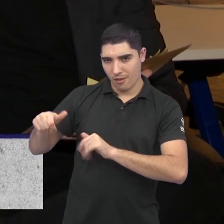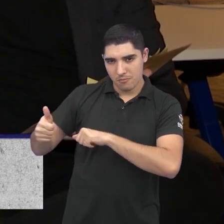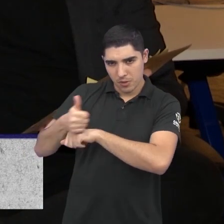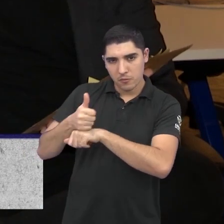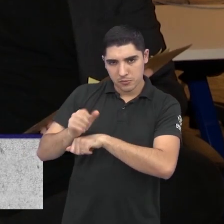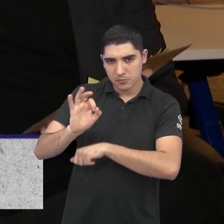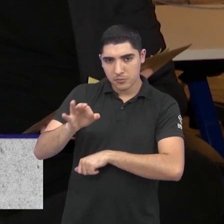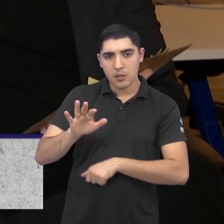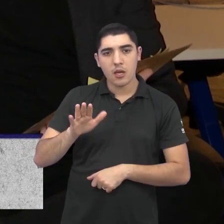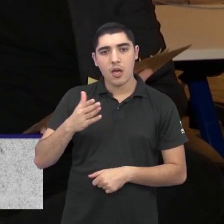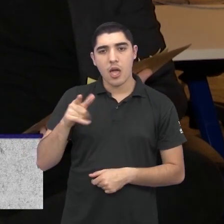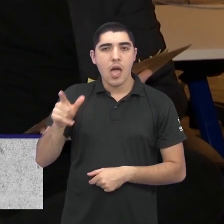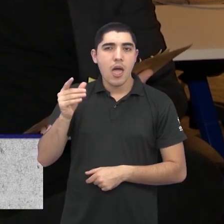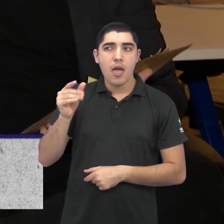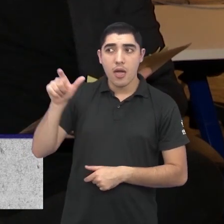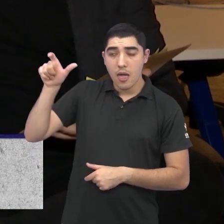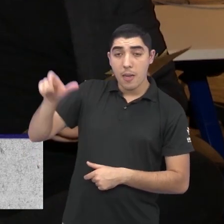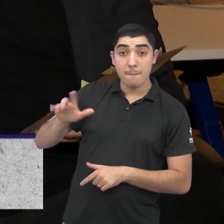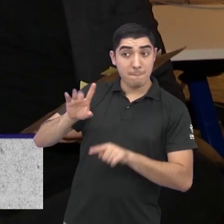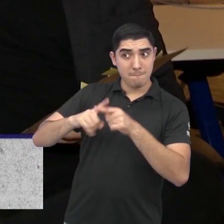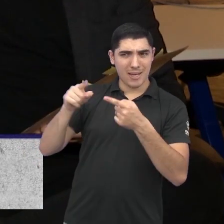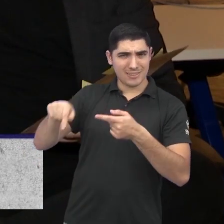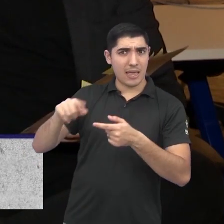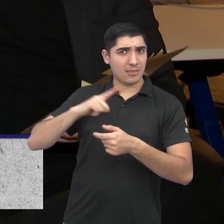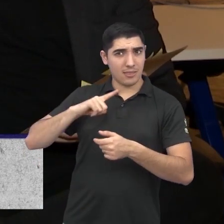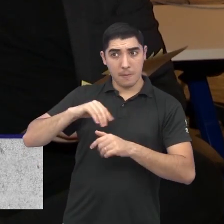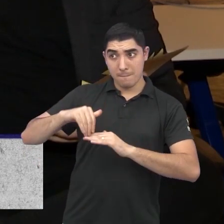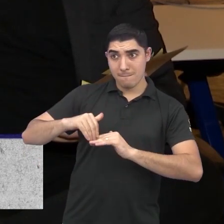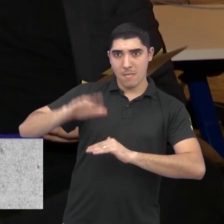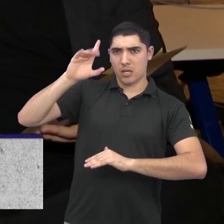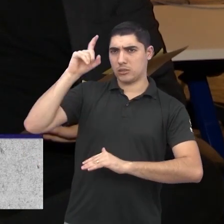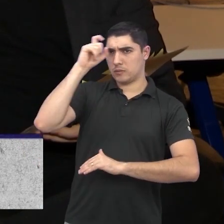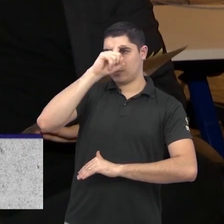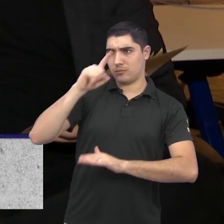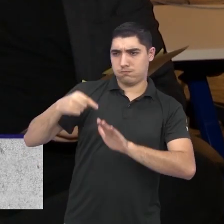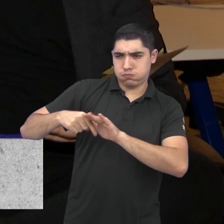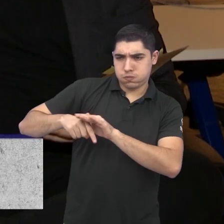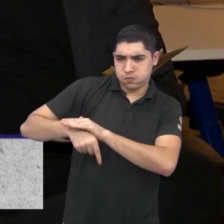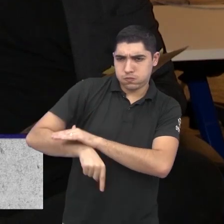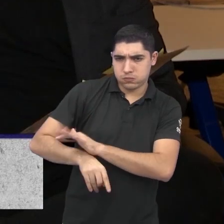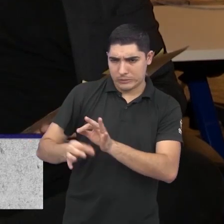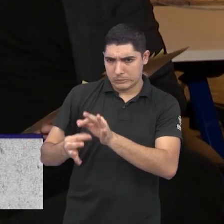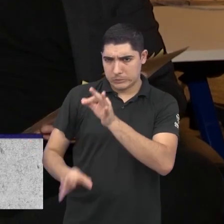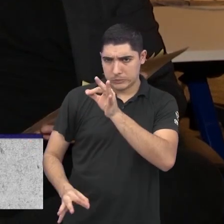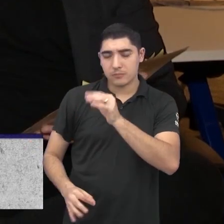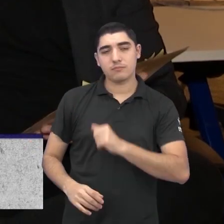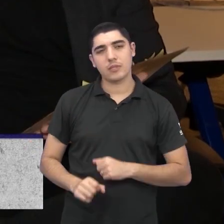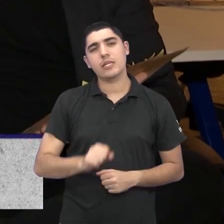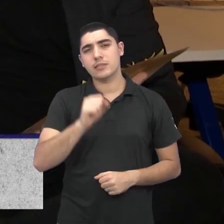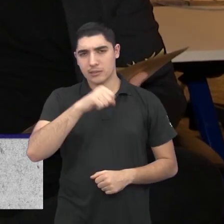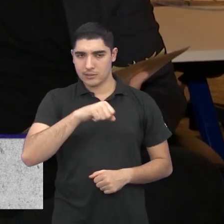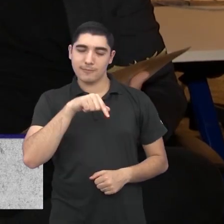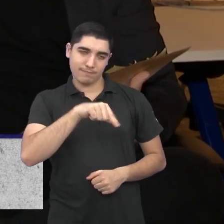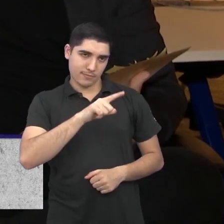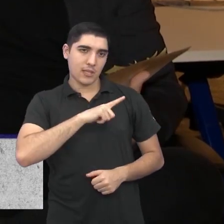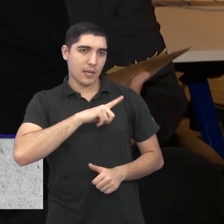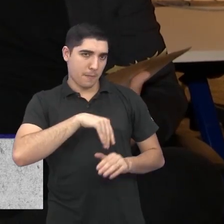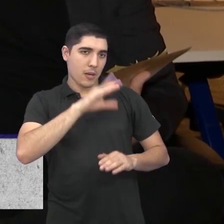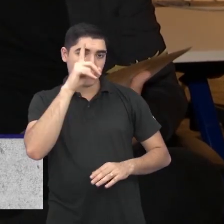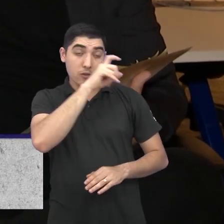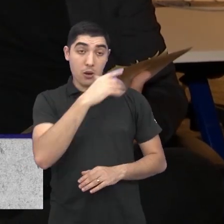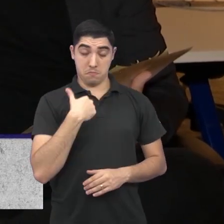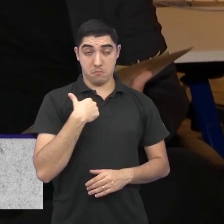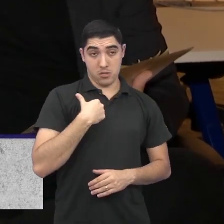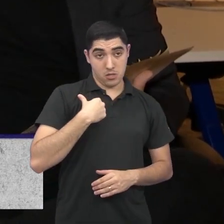do usuário, mas é um universo muito mais complexo que isso. Sim, é realmente um universo bastante complexo. Falando um pouco da